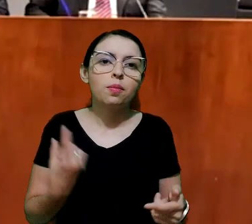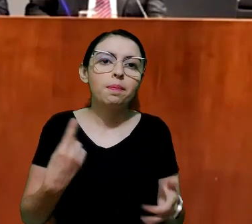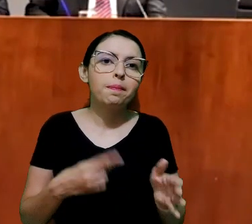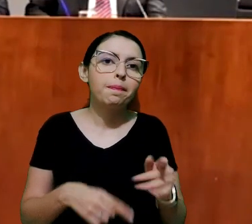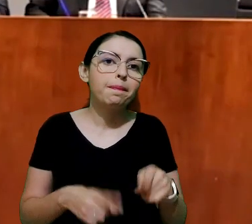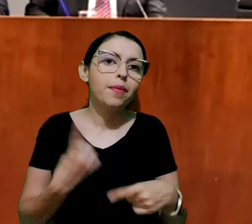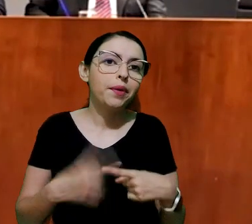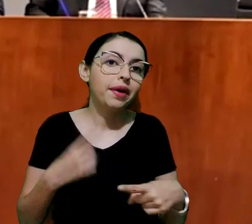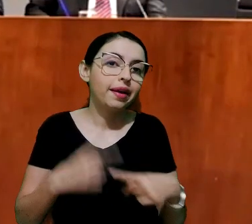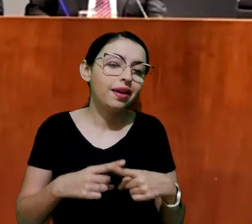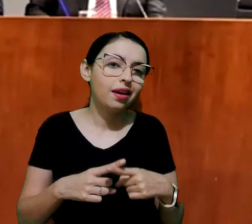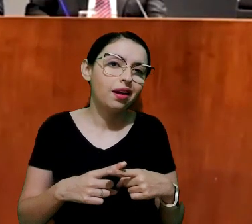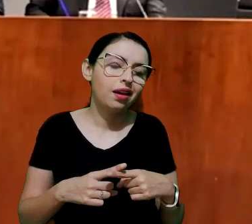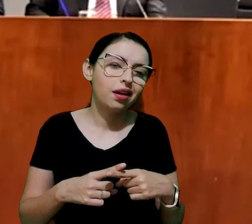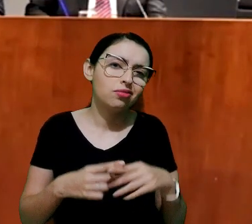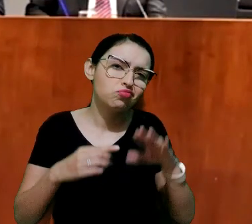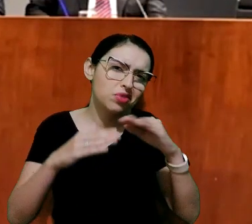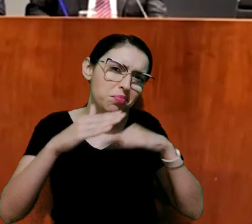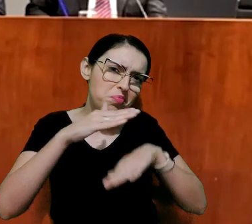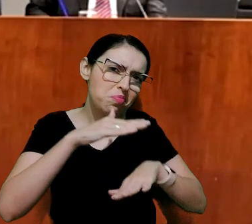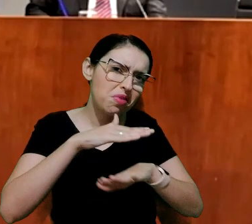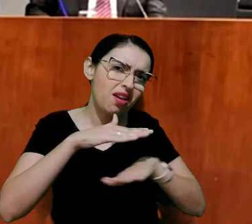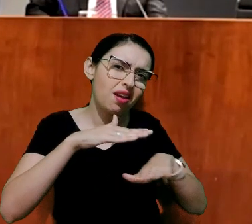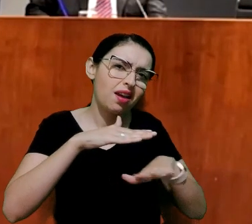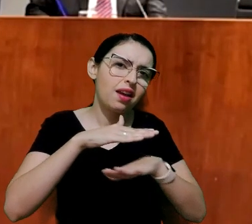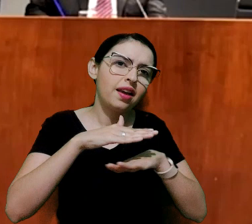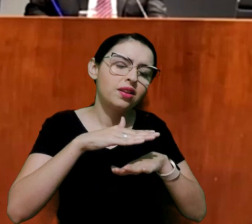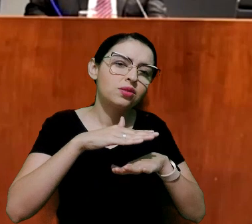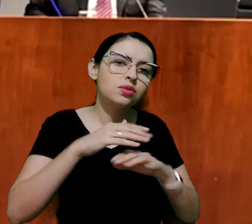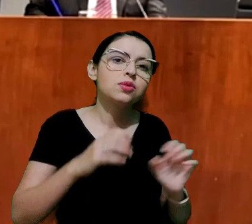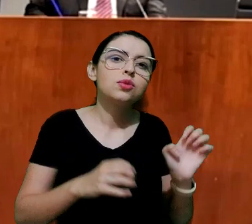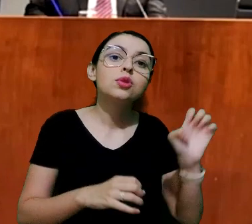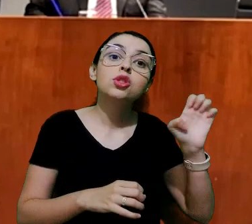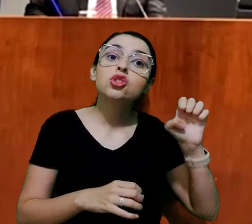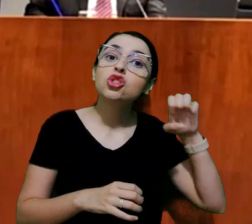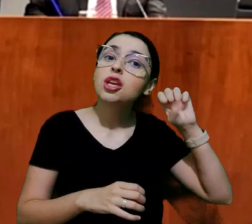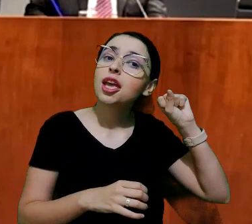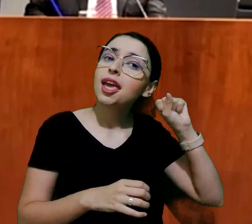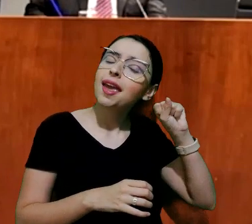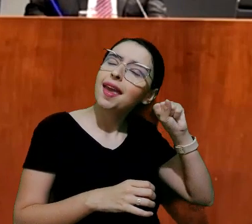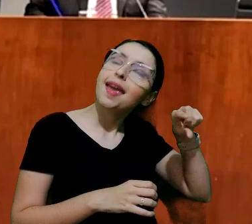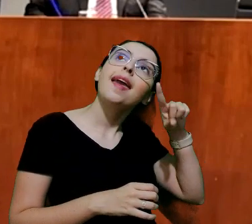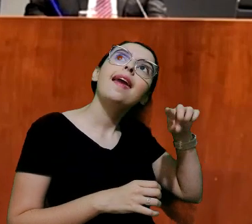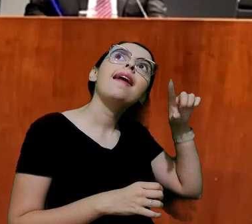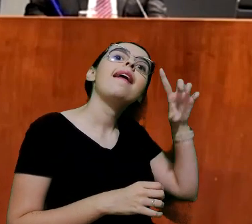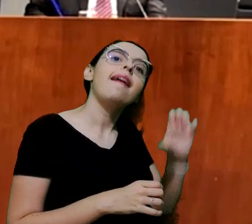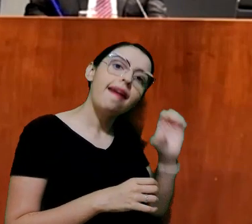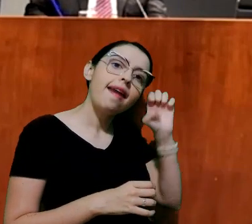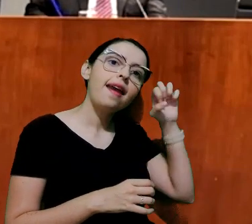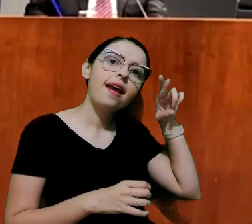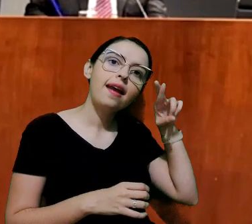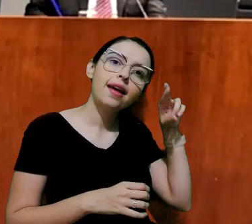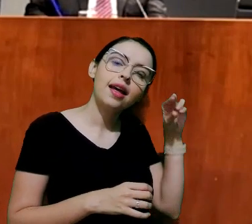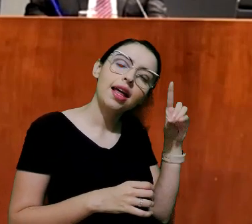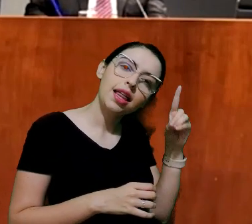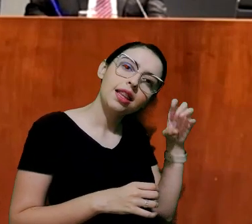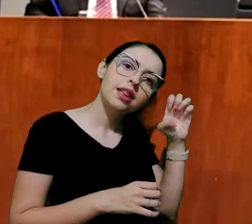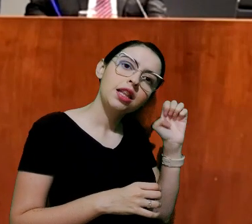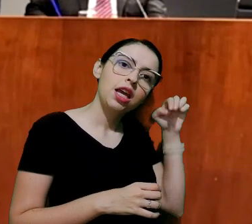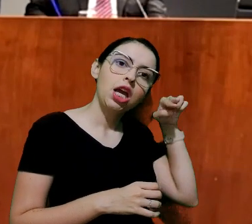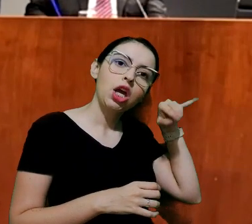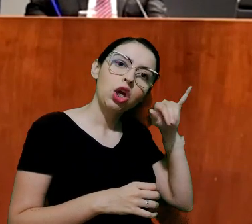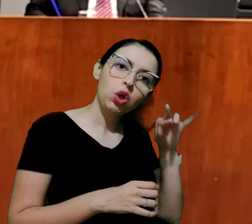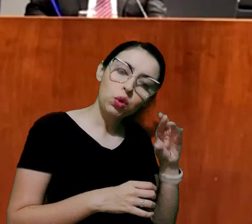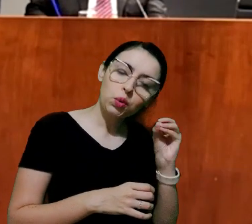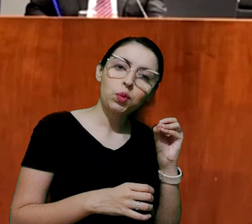sente prejudicado na isonomia de herdeiro necessário em face de um irmão que ficou beneficiado lá